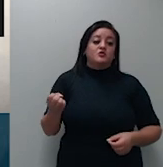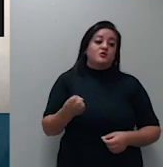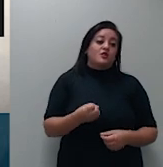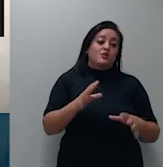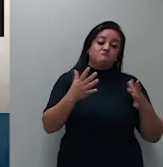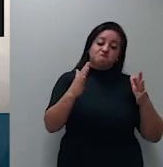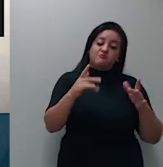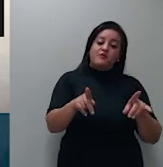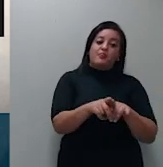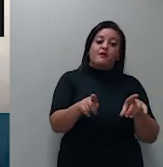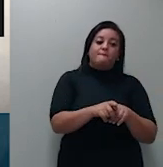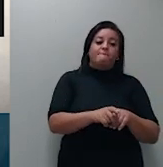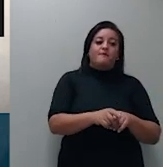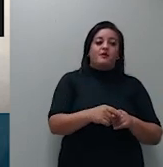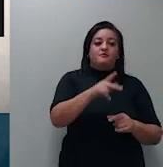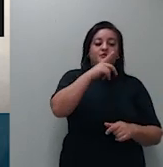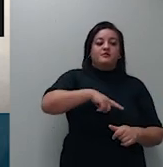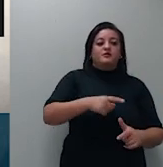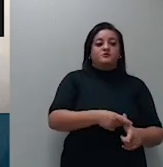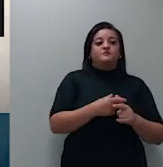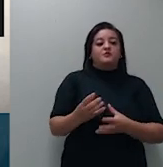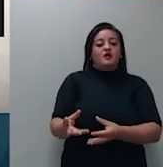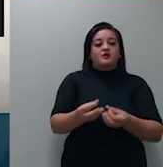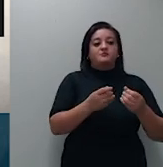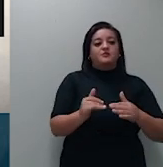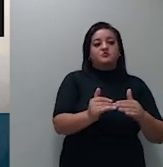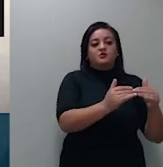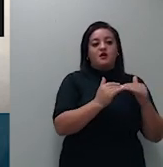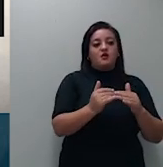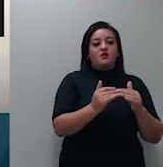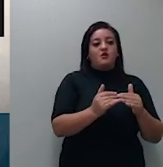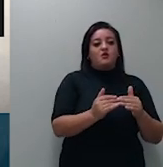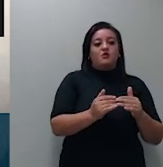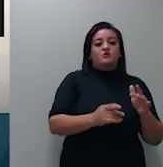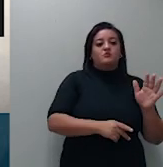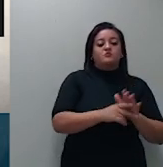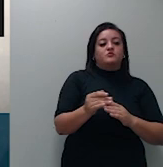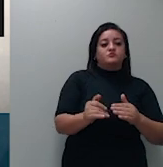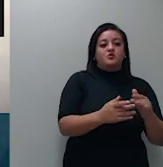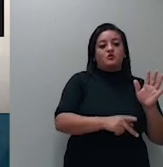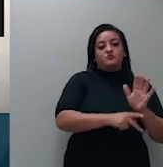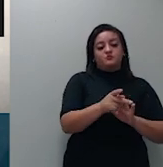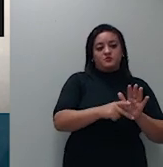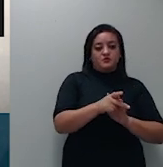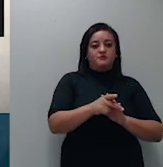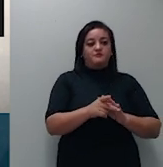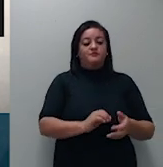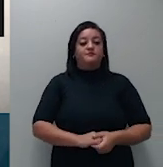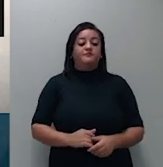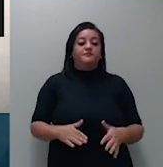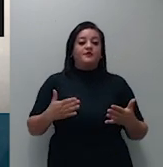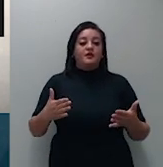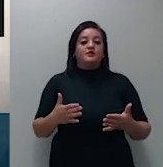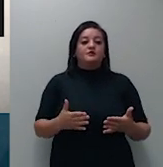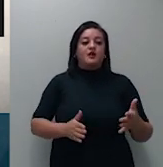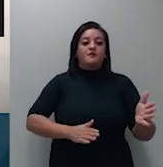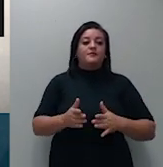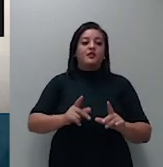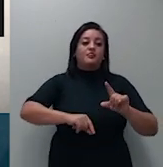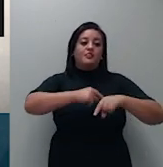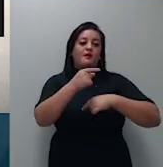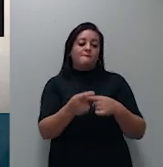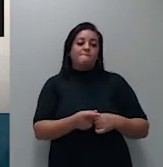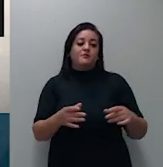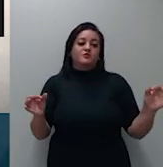considerado no ovário e o credor deverá receber em conformidade com o previsto no plano ainda que em